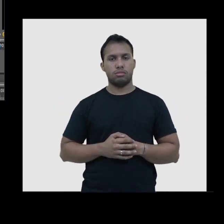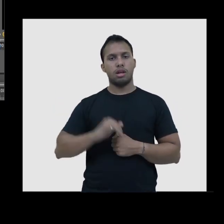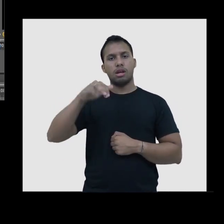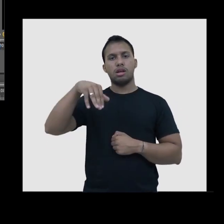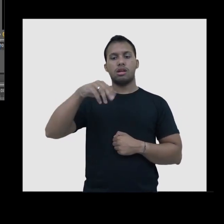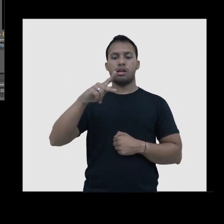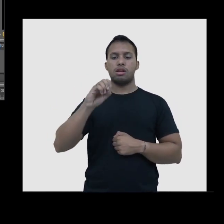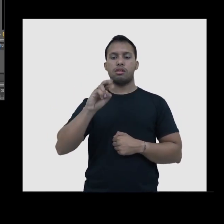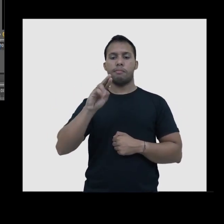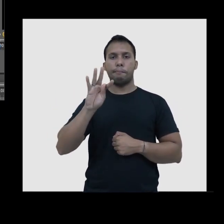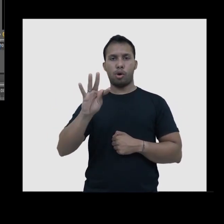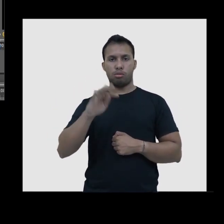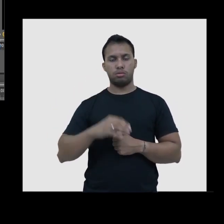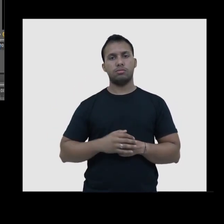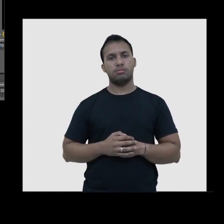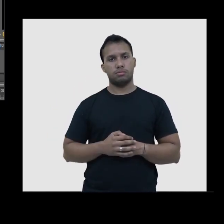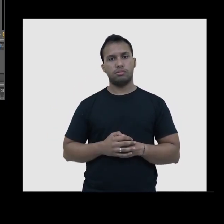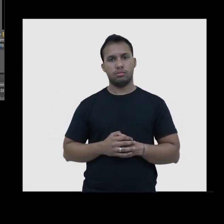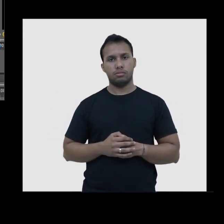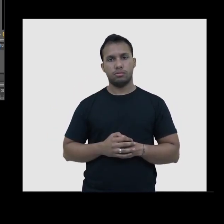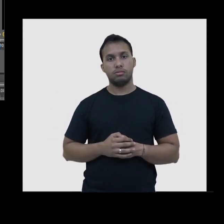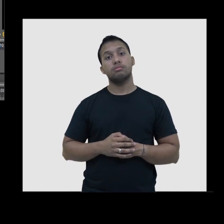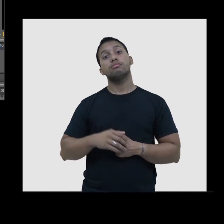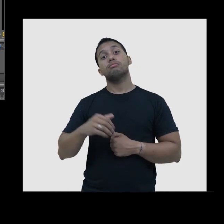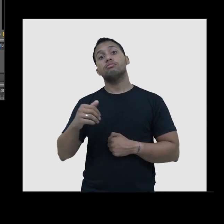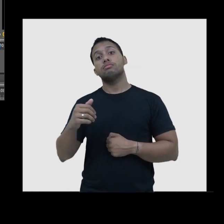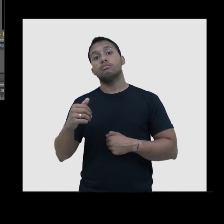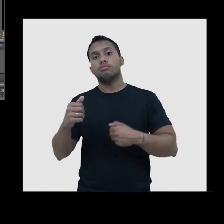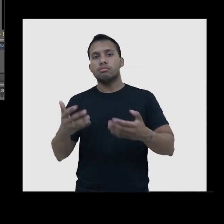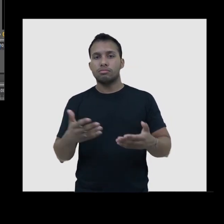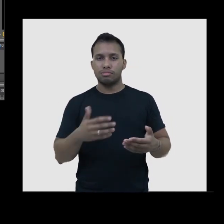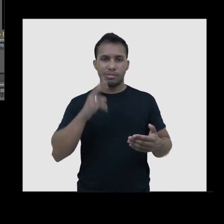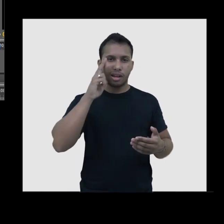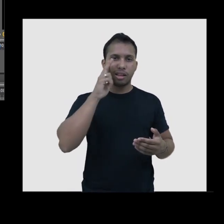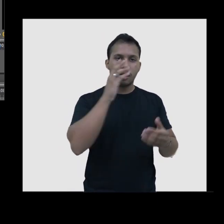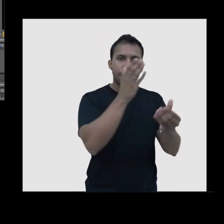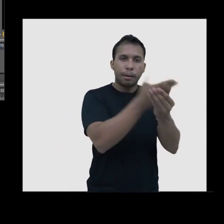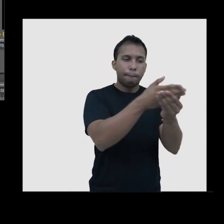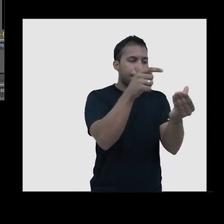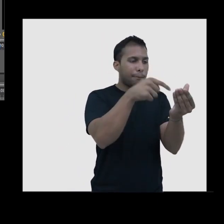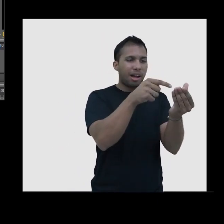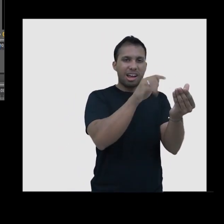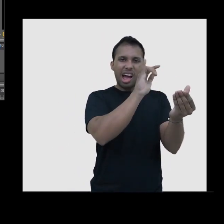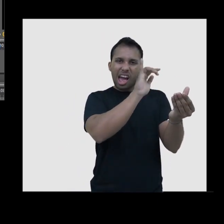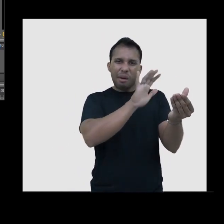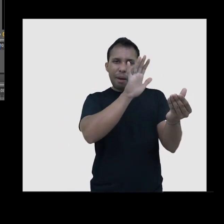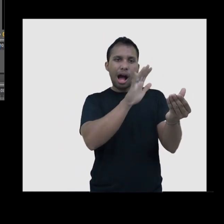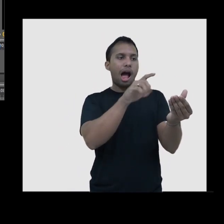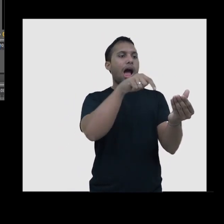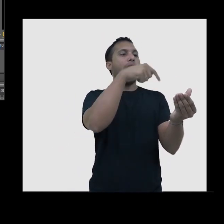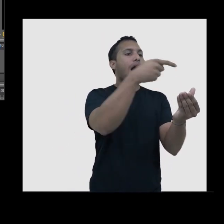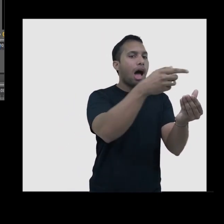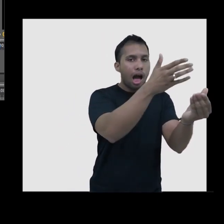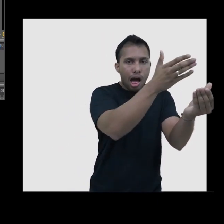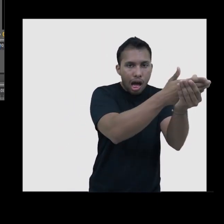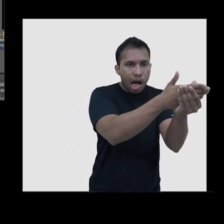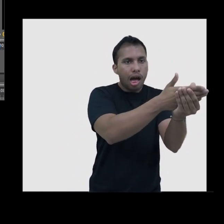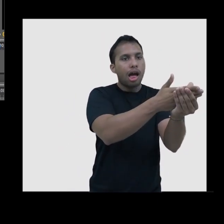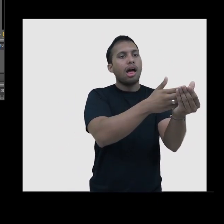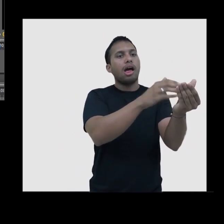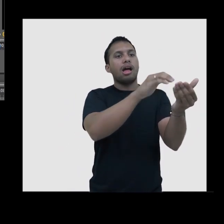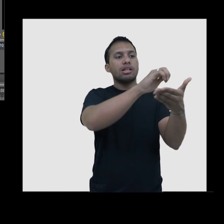A nossa atividade, os nossos arquivos da nossa atividade, eu tinha separado nessa pasta, ó, atividade, curso de edição. Então eu vou lá nela,